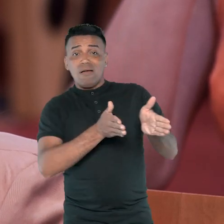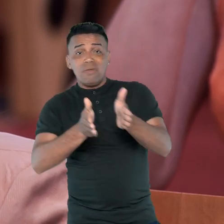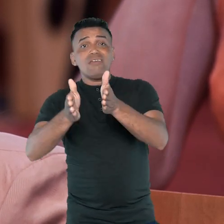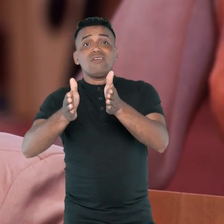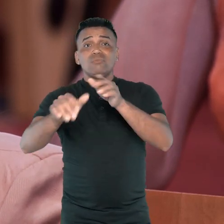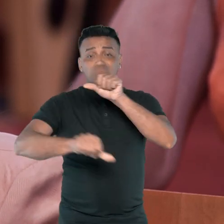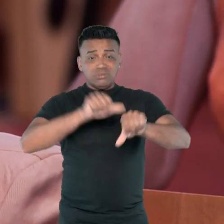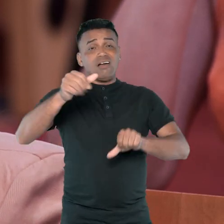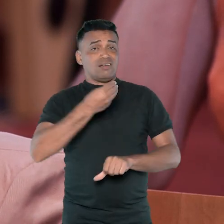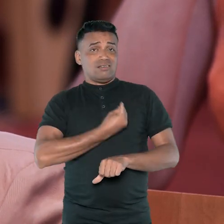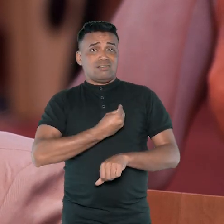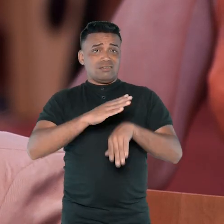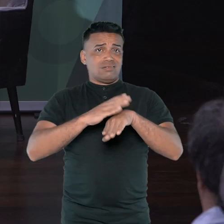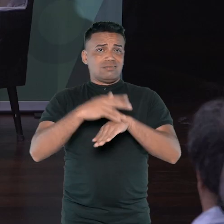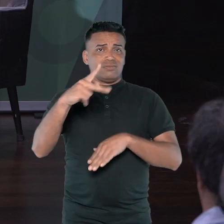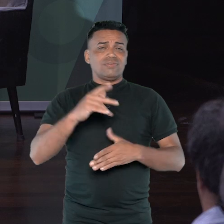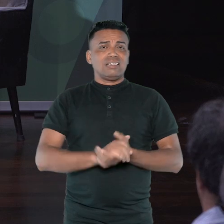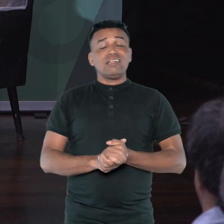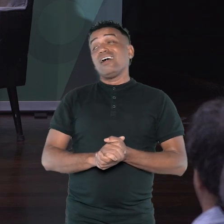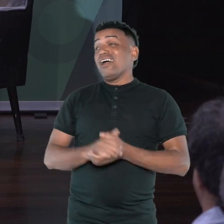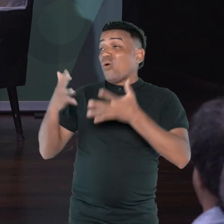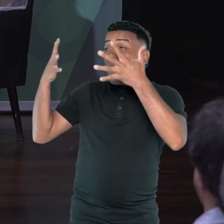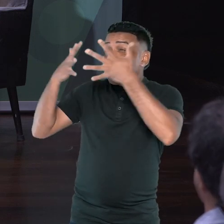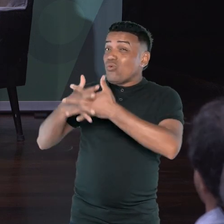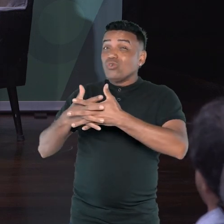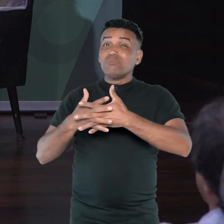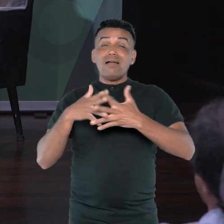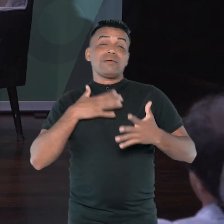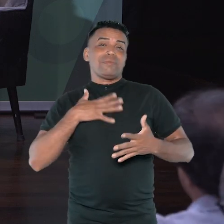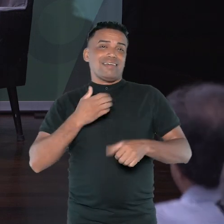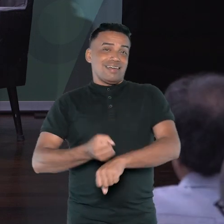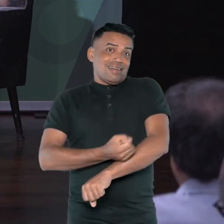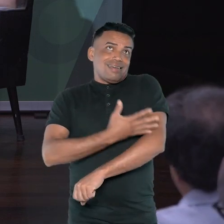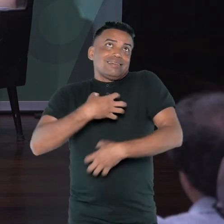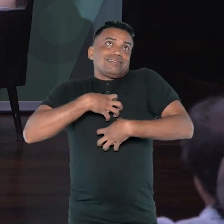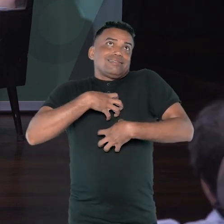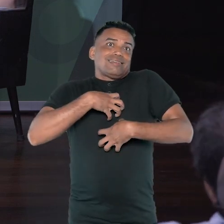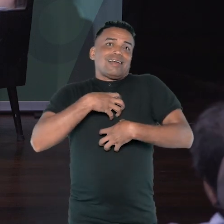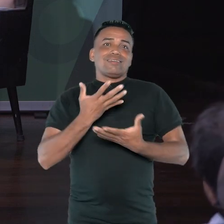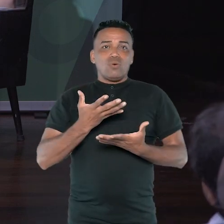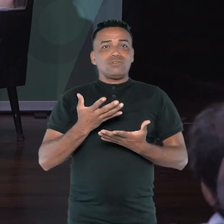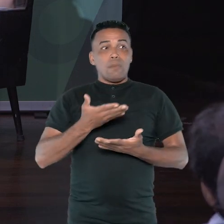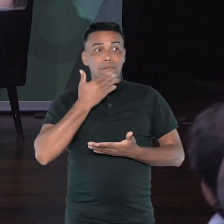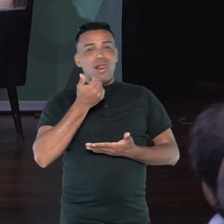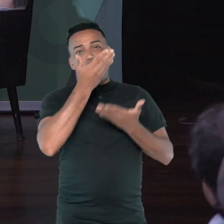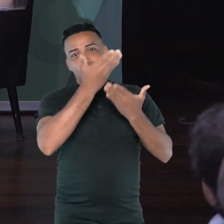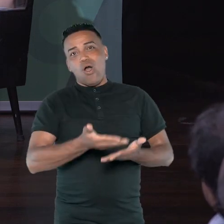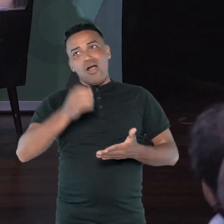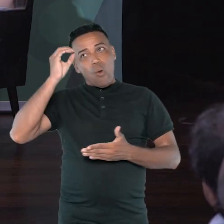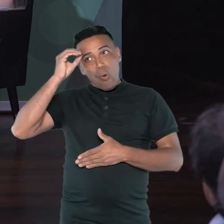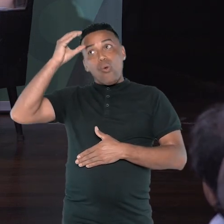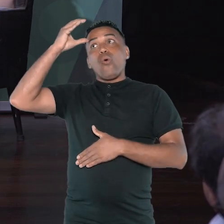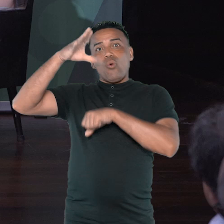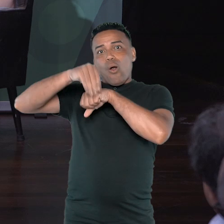vida? É um pouco confuso, gente, mas é como eu estou me sentindo. Então, eu queria nada melhor do que alguém com esse